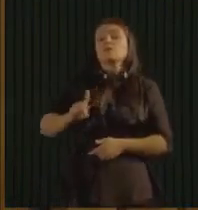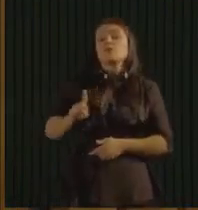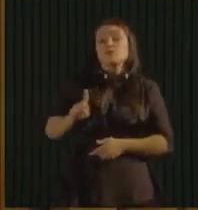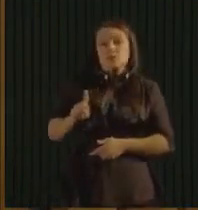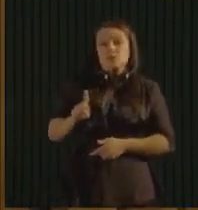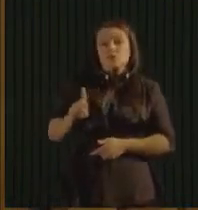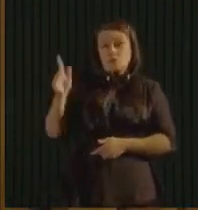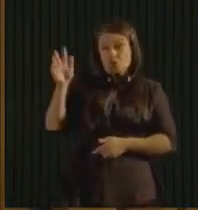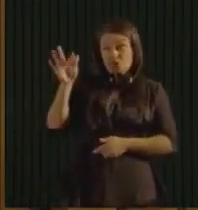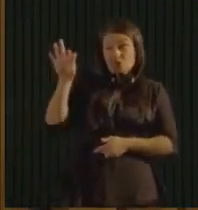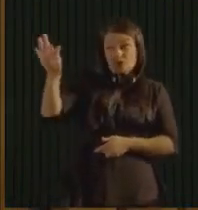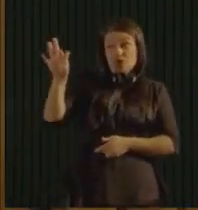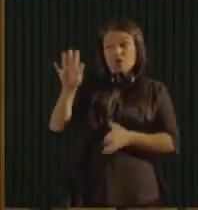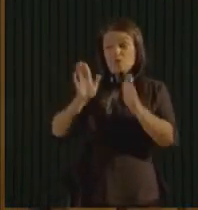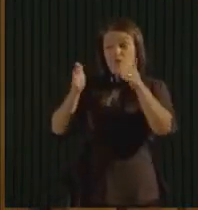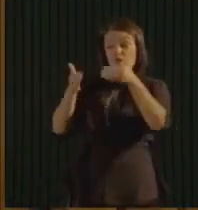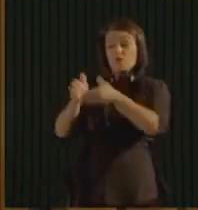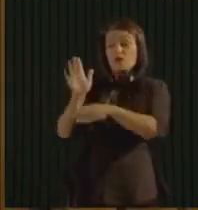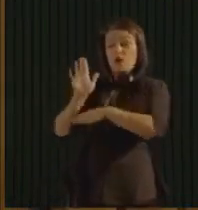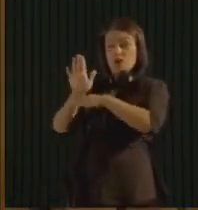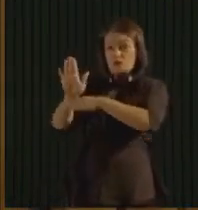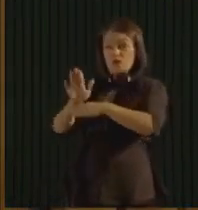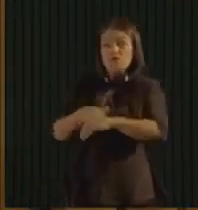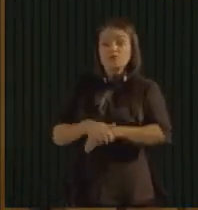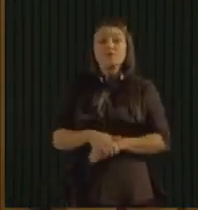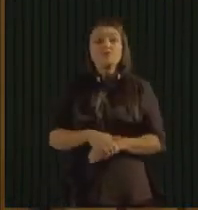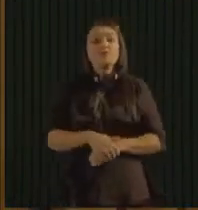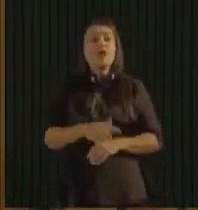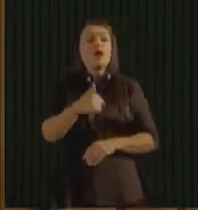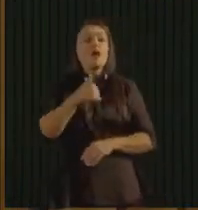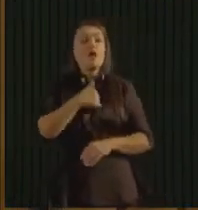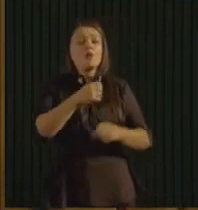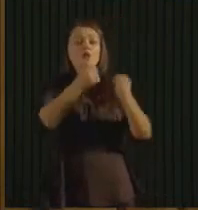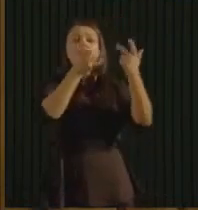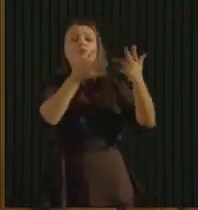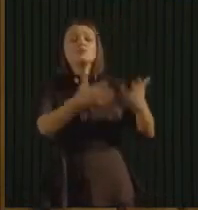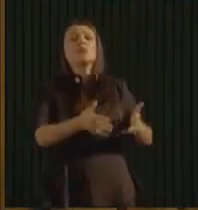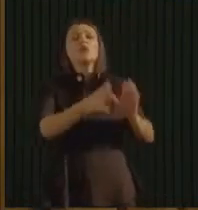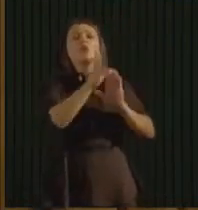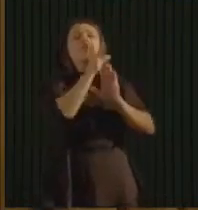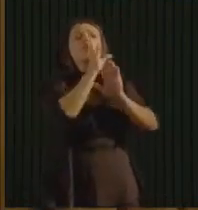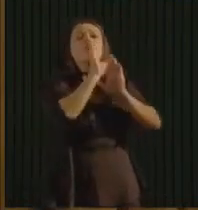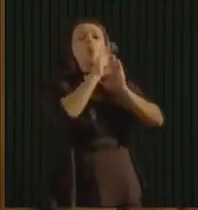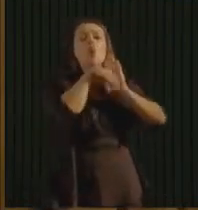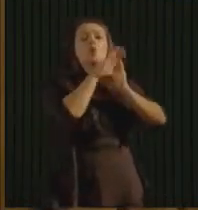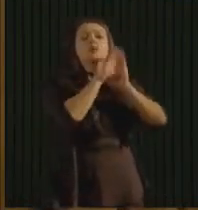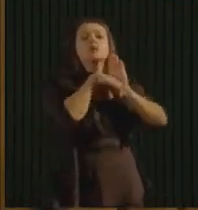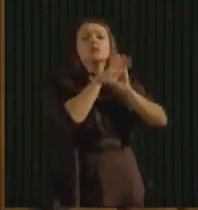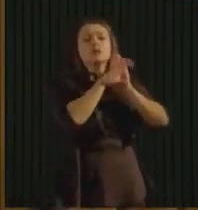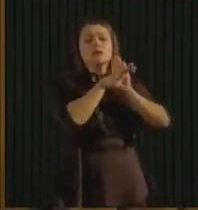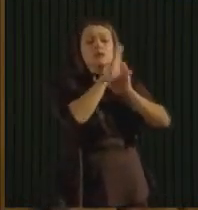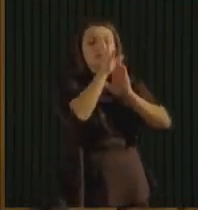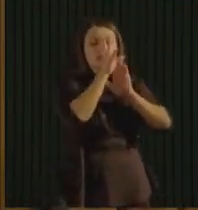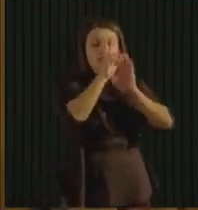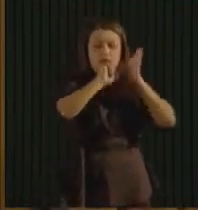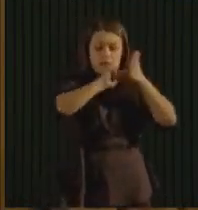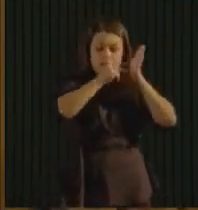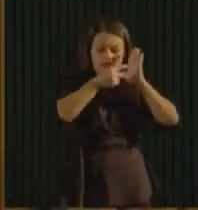dizer o conceito de economia circular, que é um conceito retirado do site do Ministério